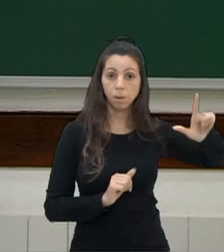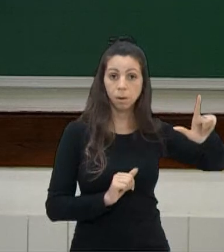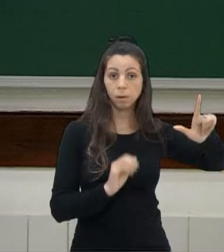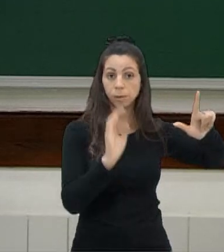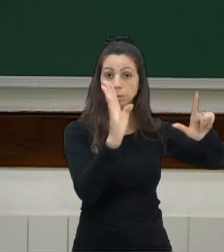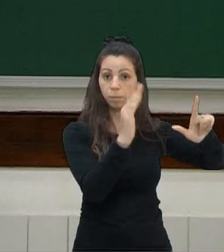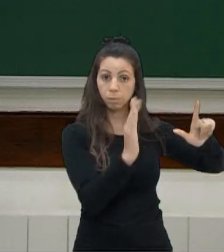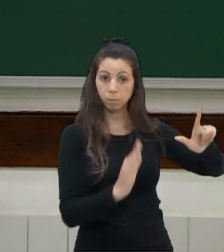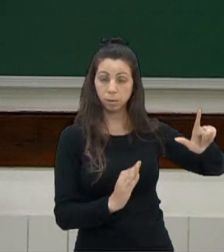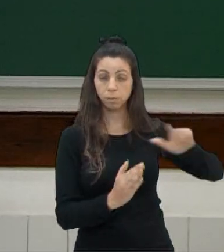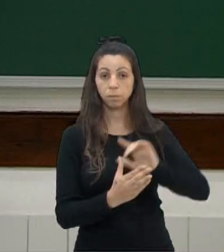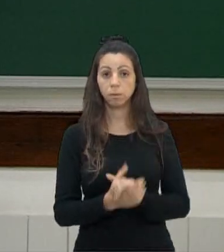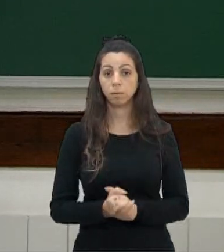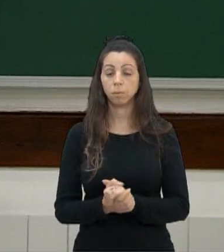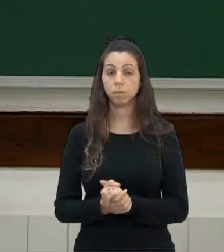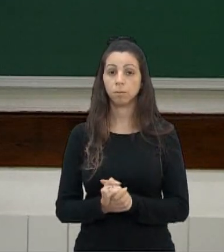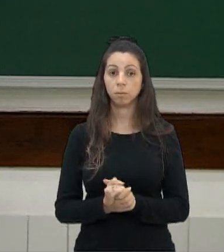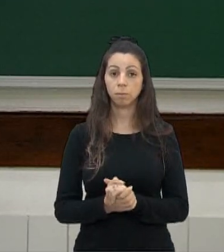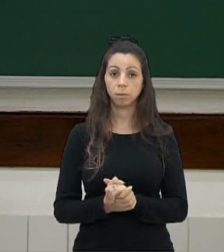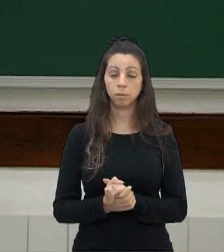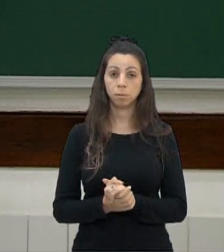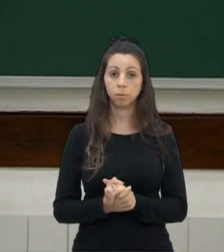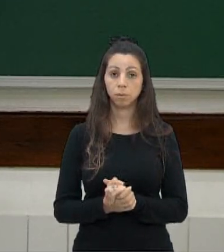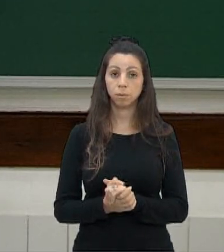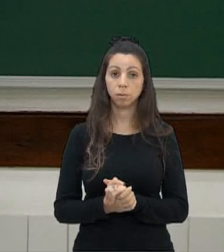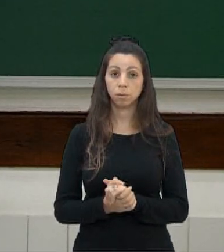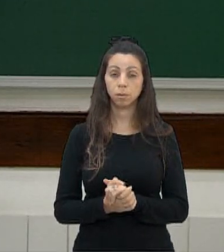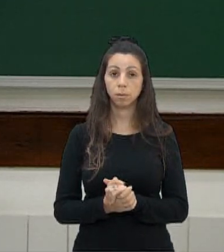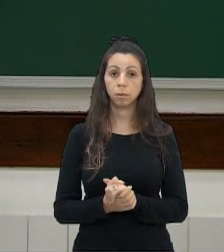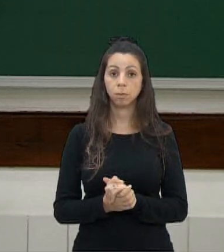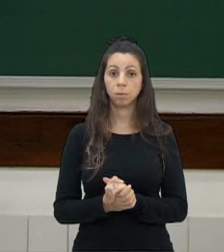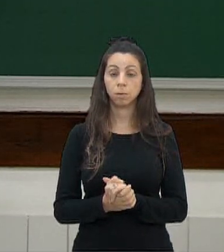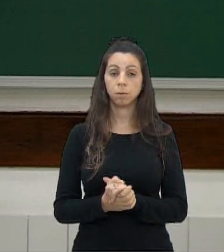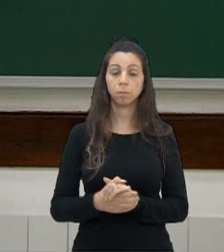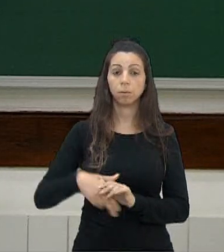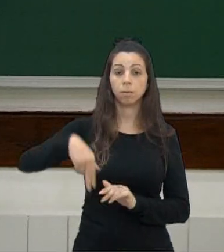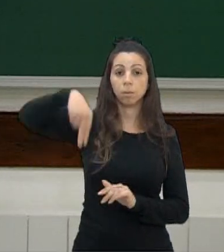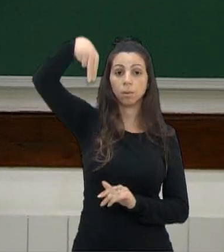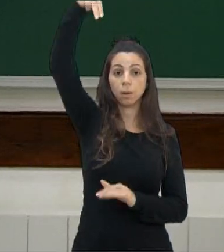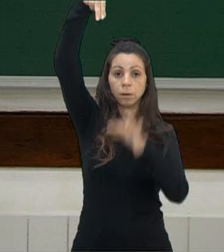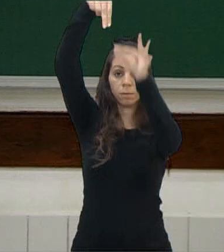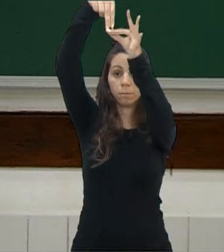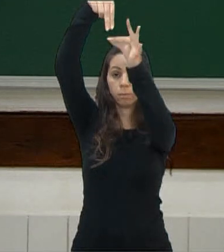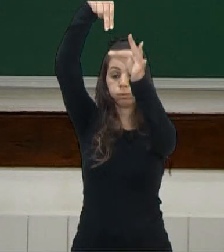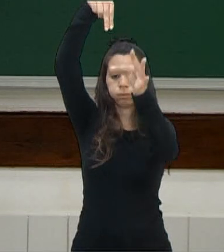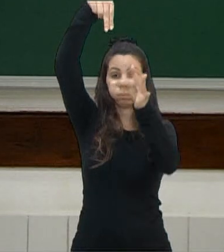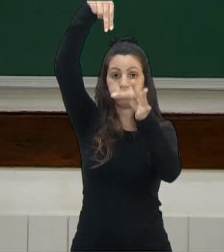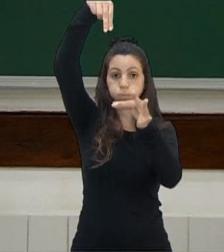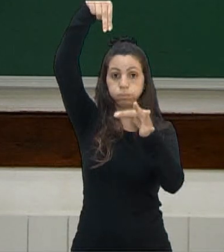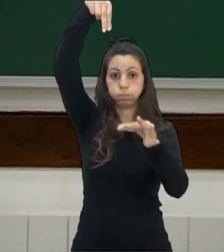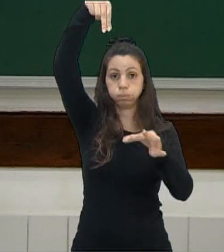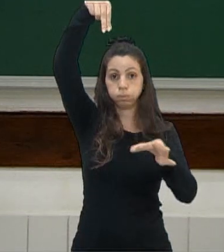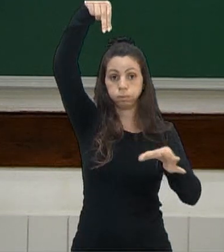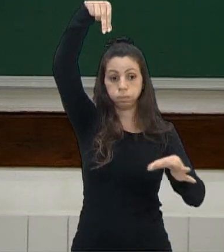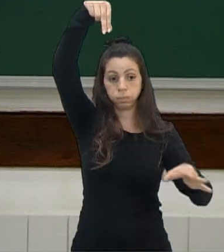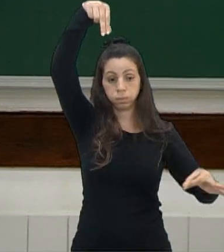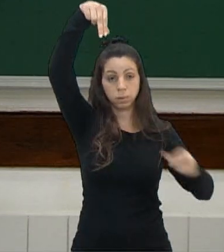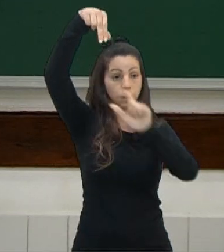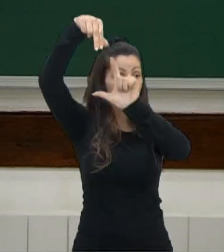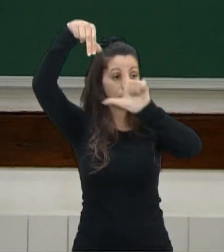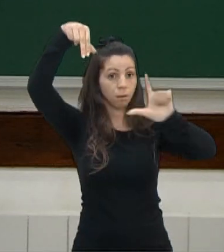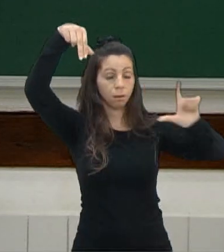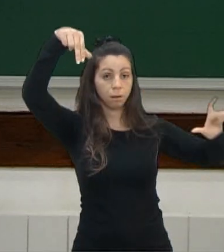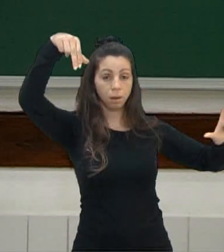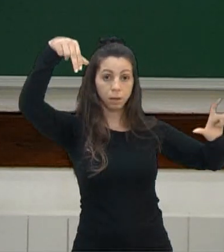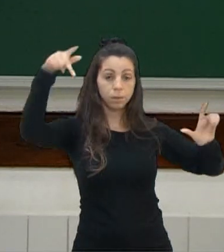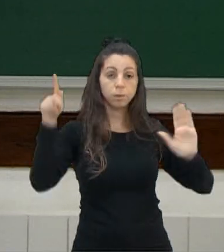se estendendo desde a região norte até o sul do país, sempre na porção leste, na porção